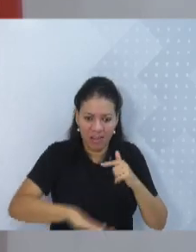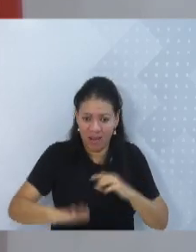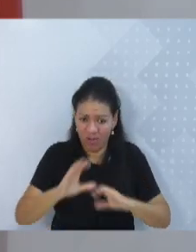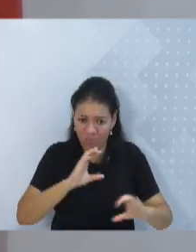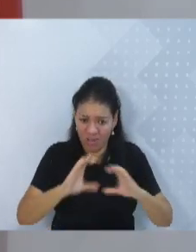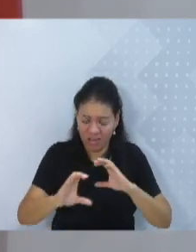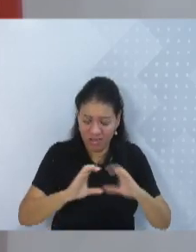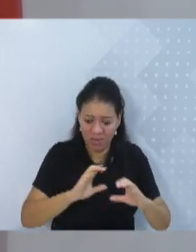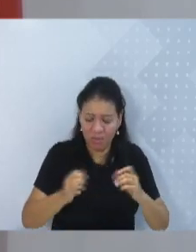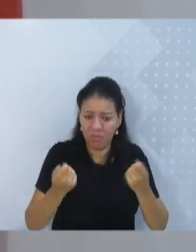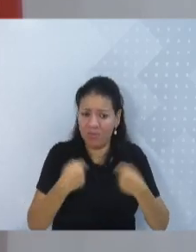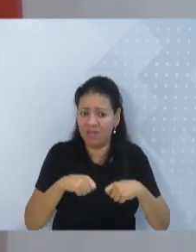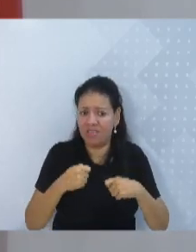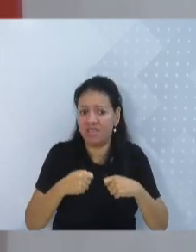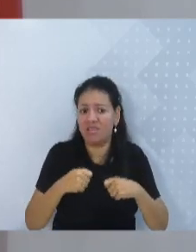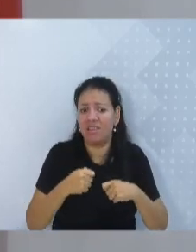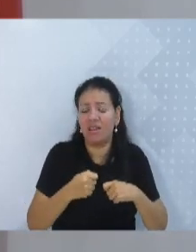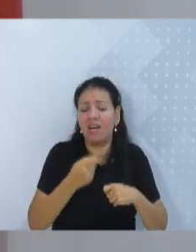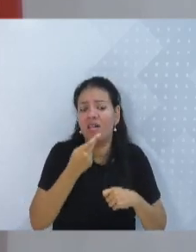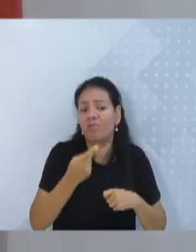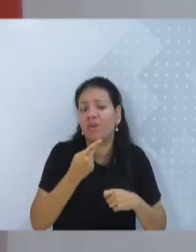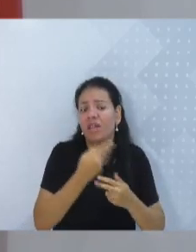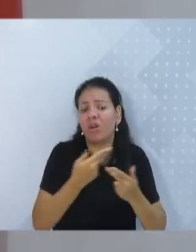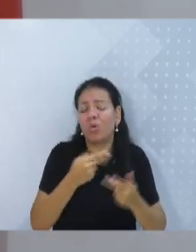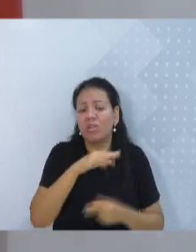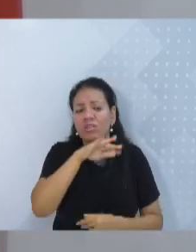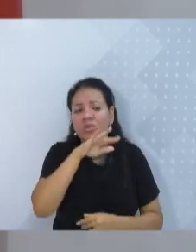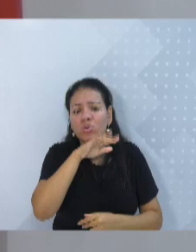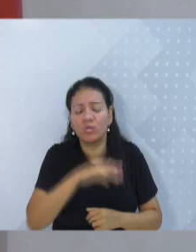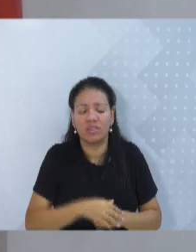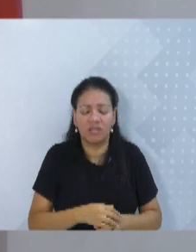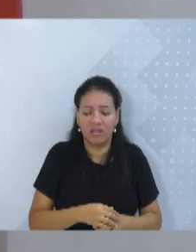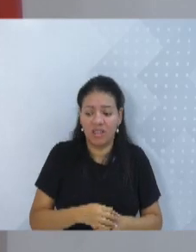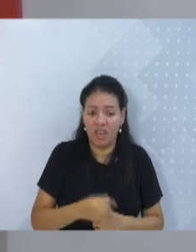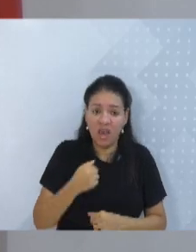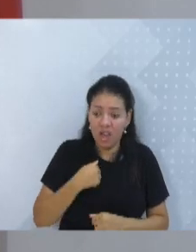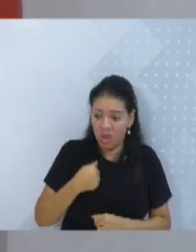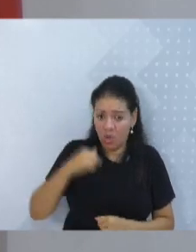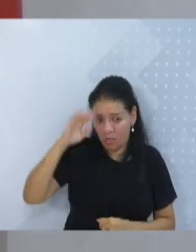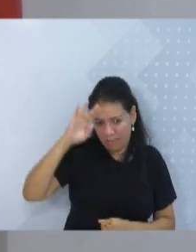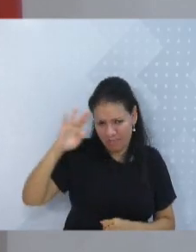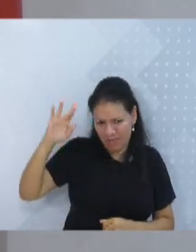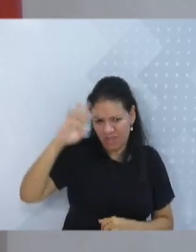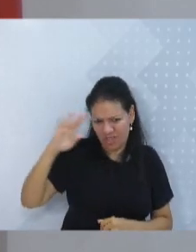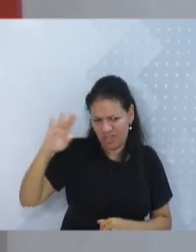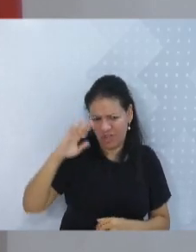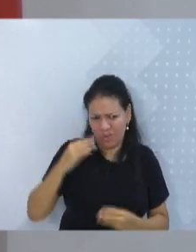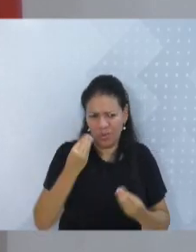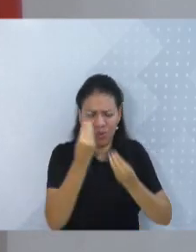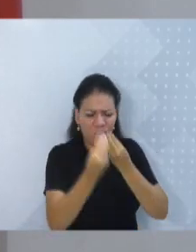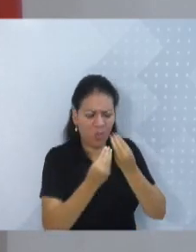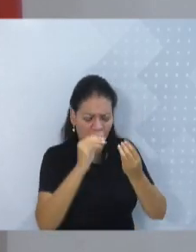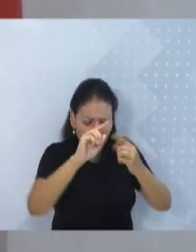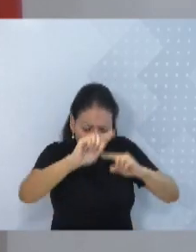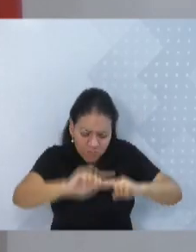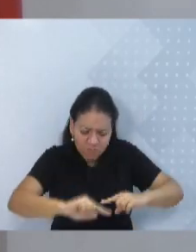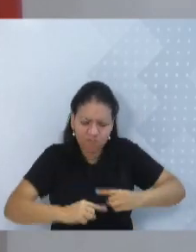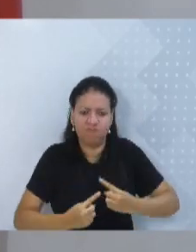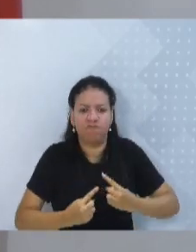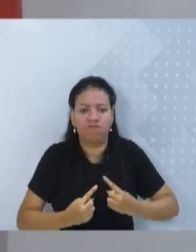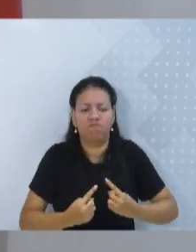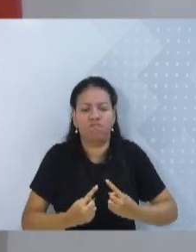coisas que não são tão boas assim e eu fico imaginando como foi desafiador